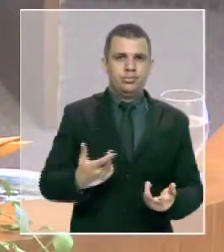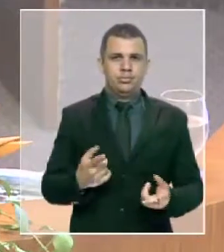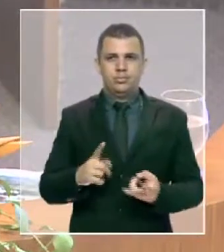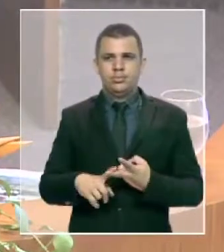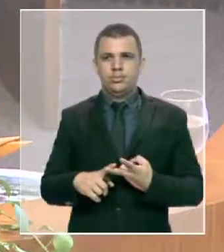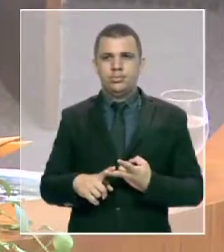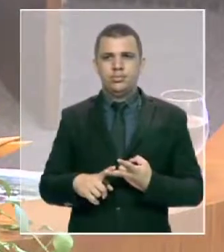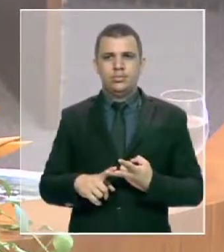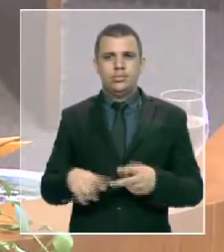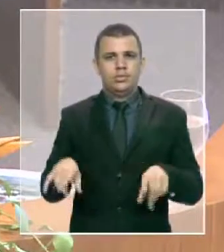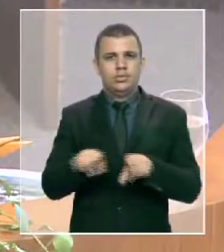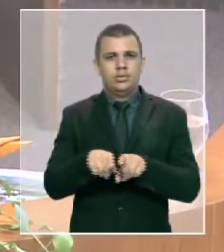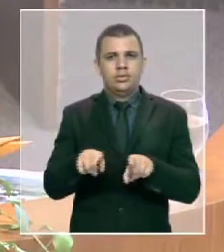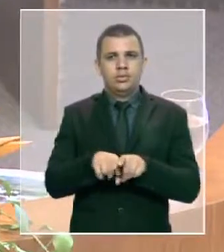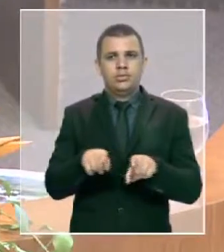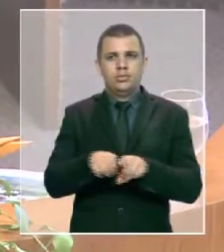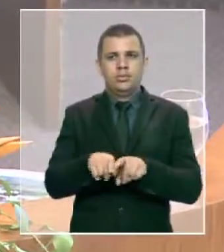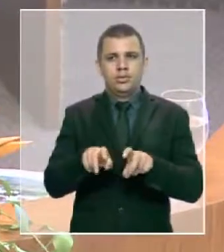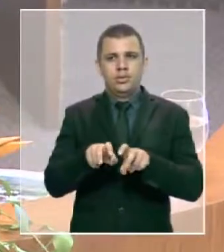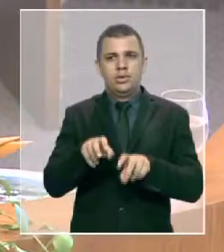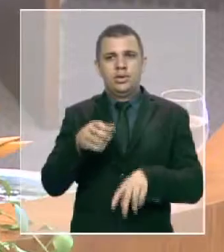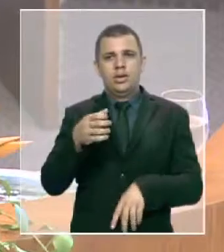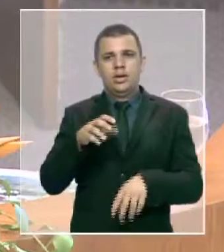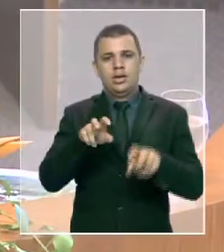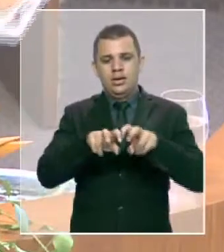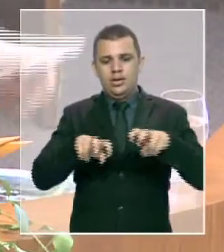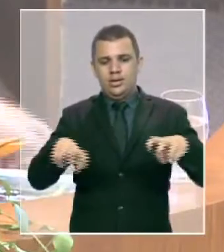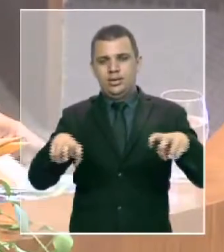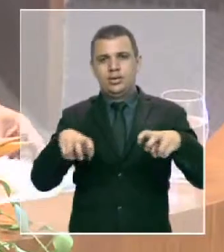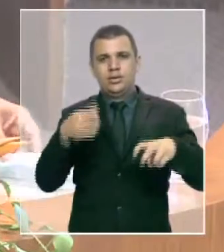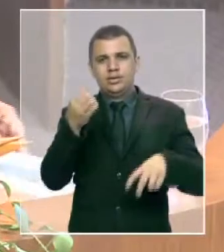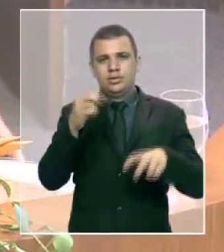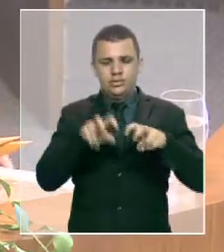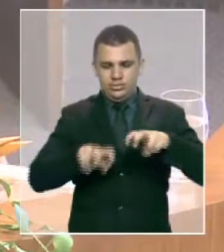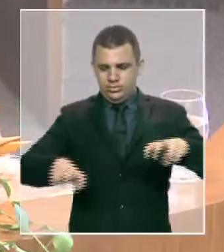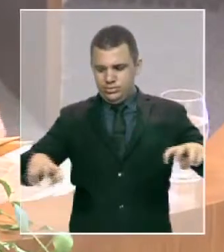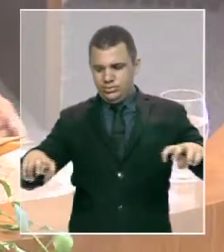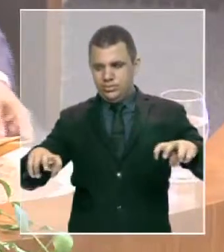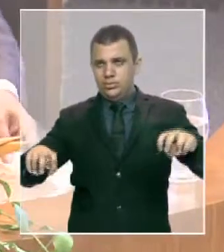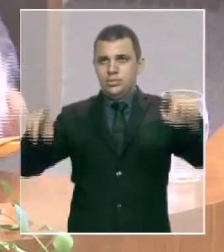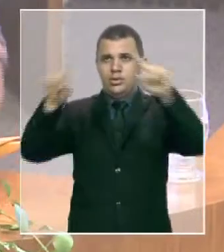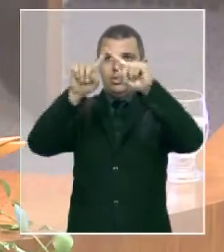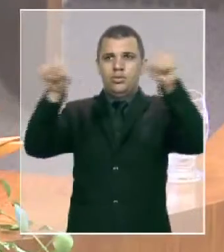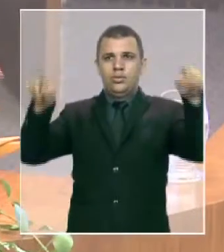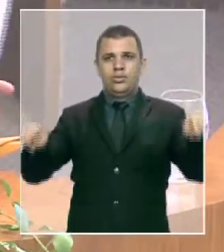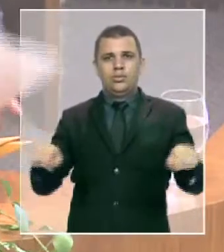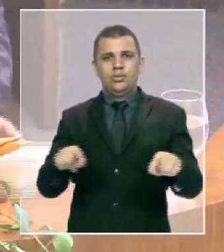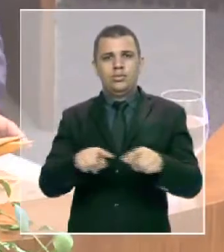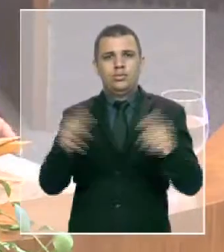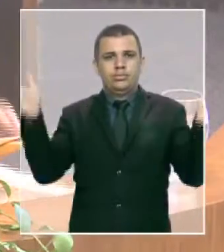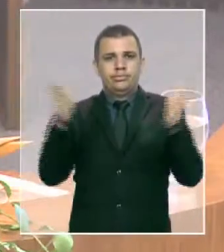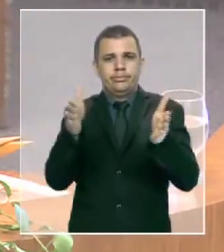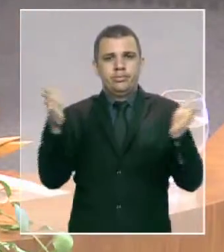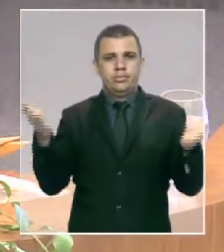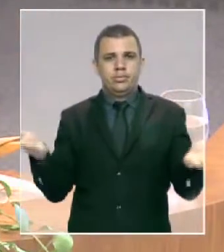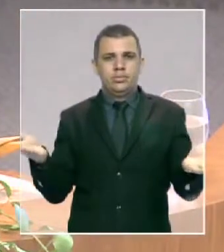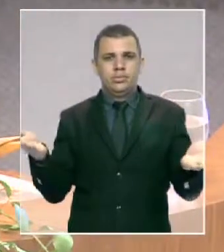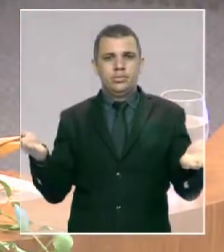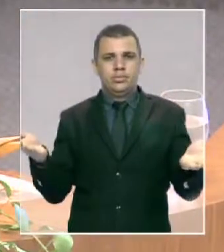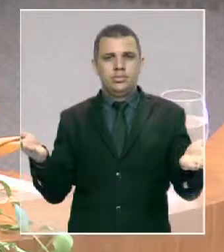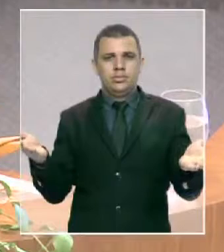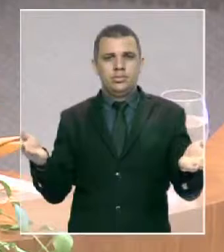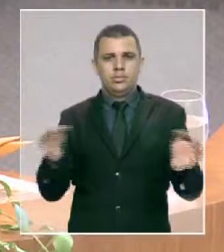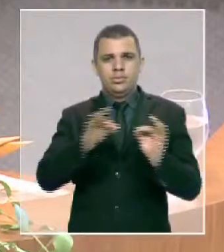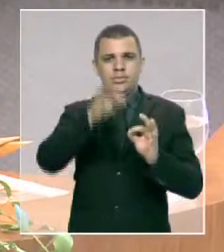parede, com um quadro de 2x2. Senhoras e senhores, isso é uma